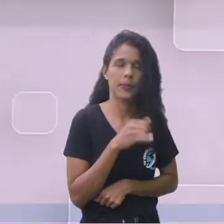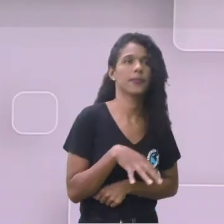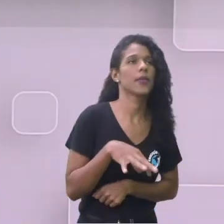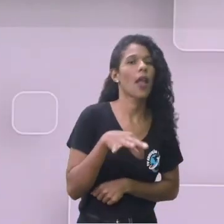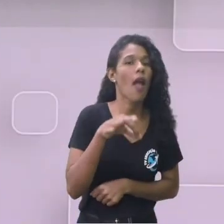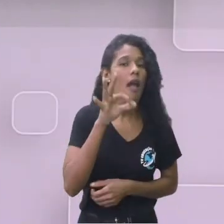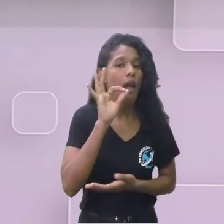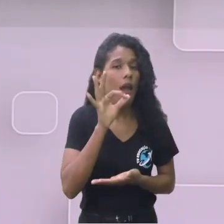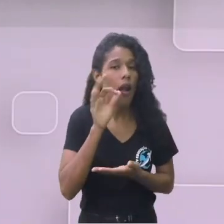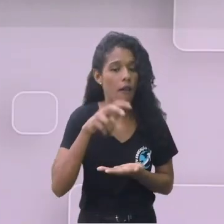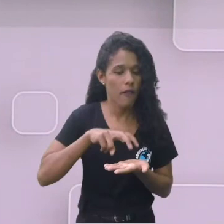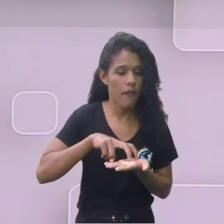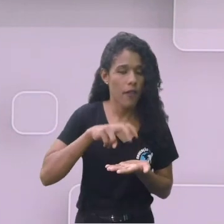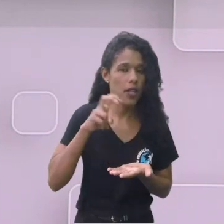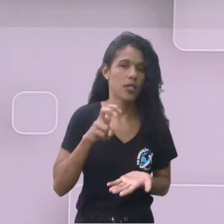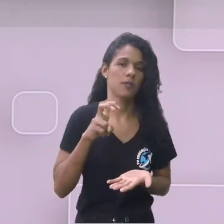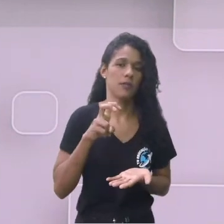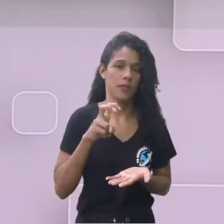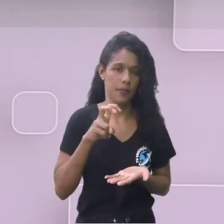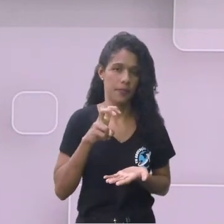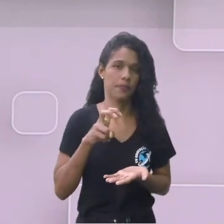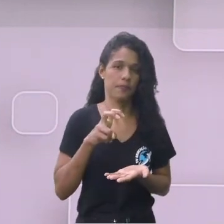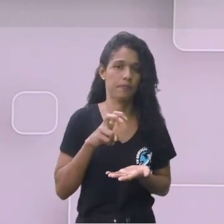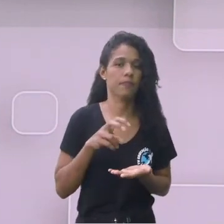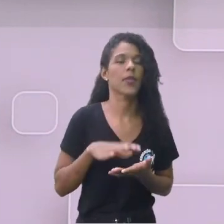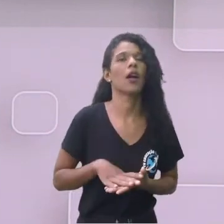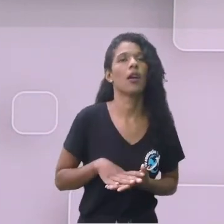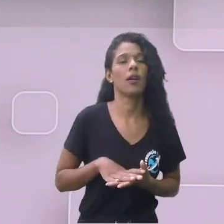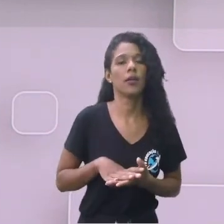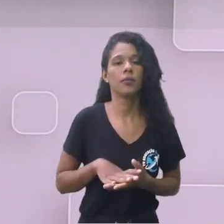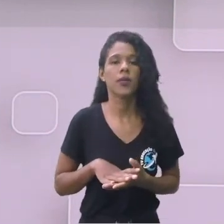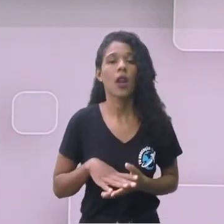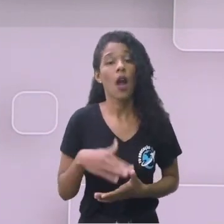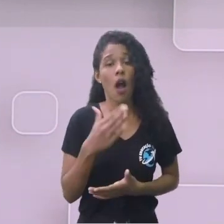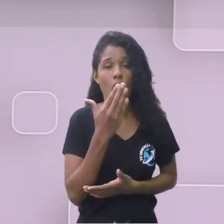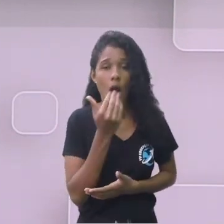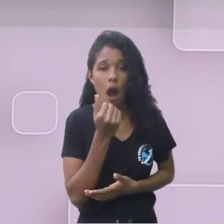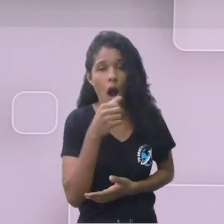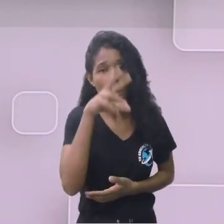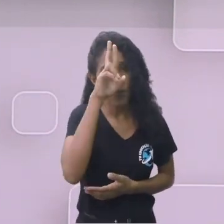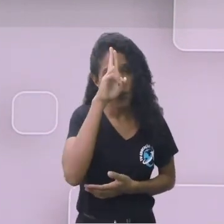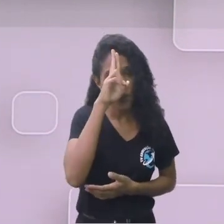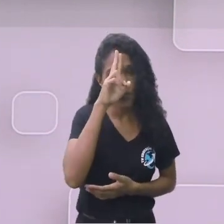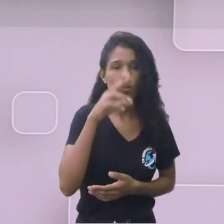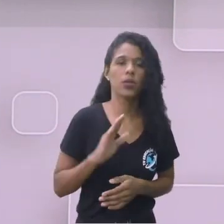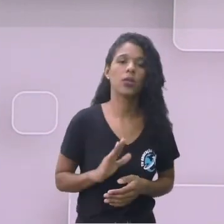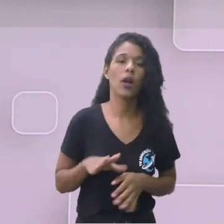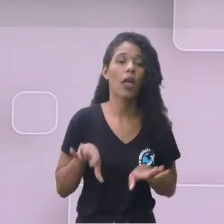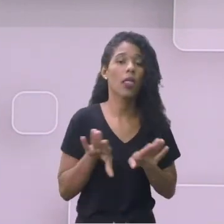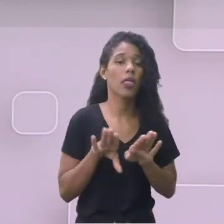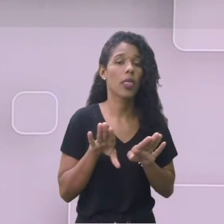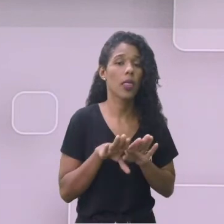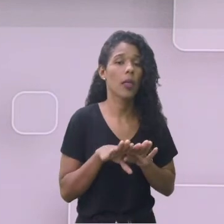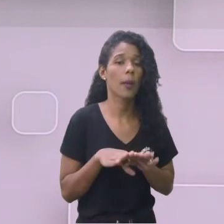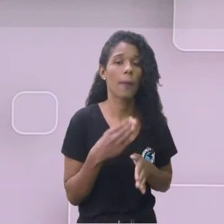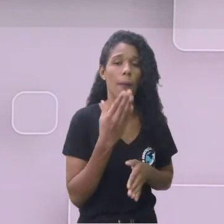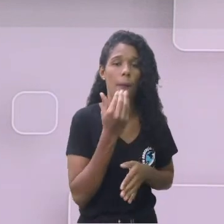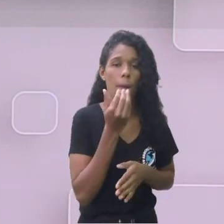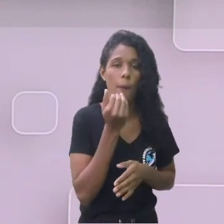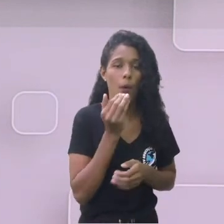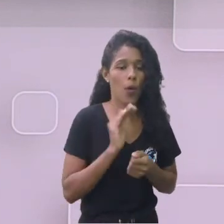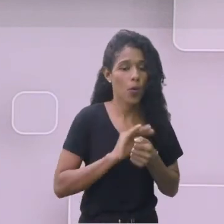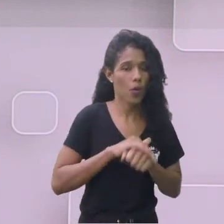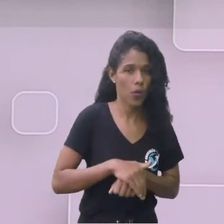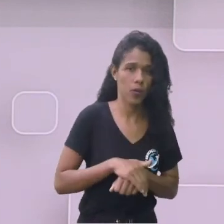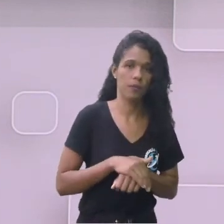manhã, não gosto de tomar café de manhã. Ok, como uma fruta, se você não gosta de fazer uma